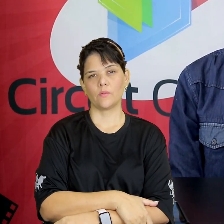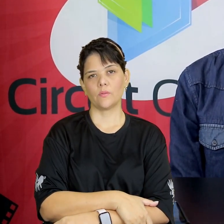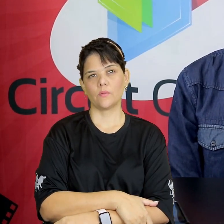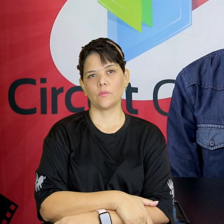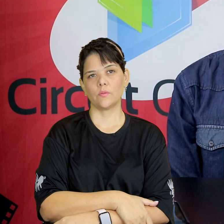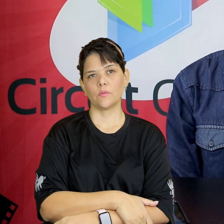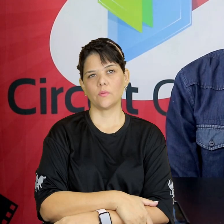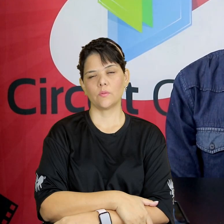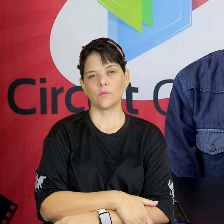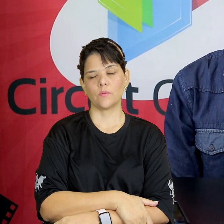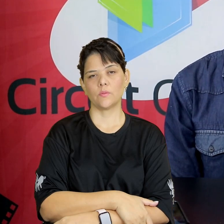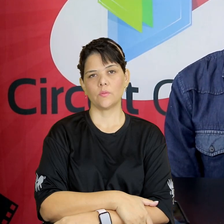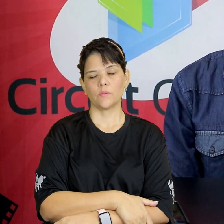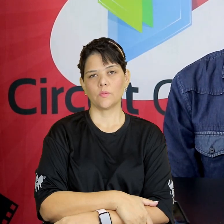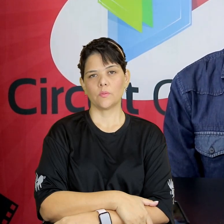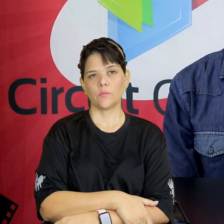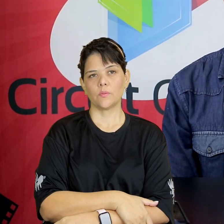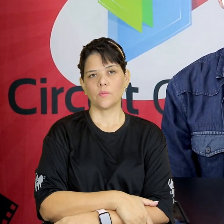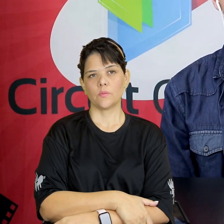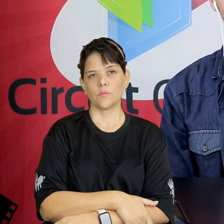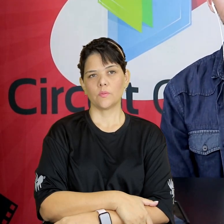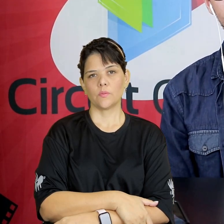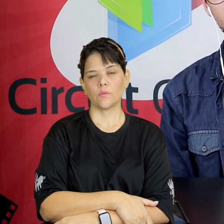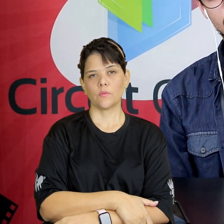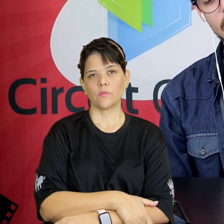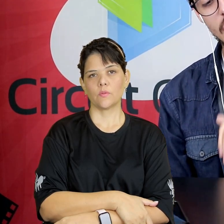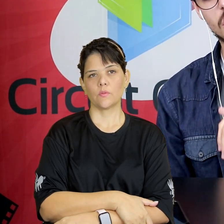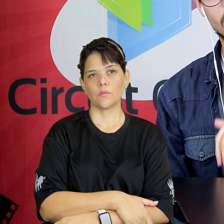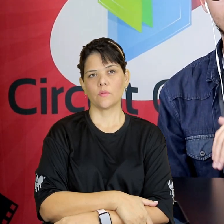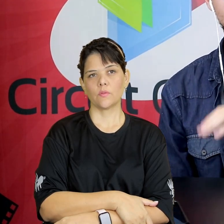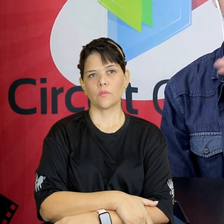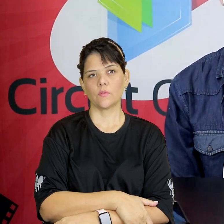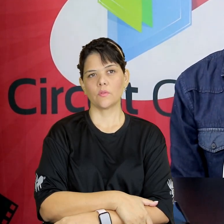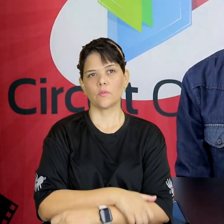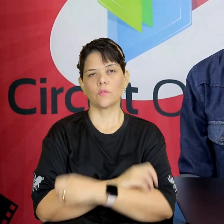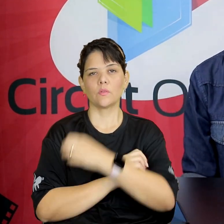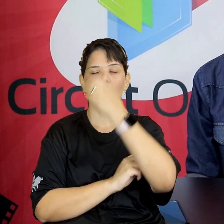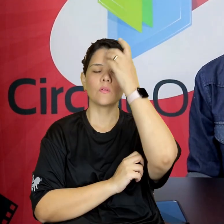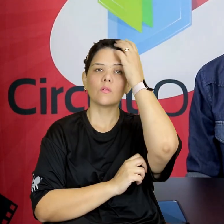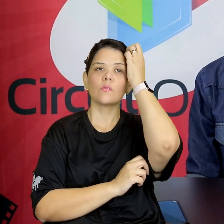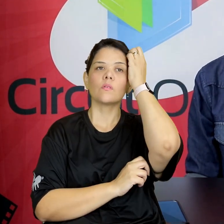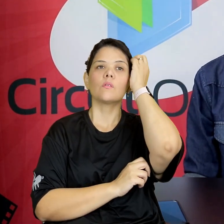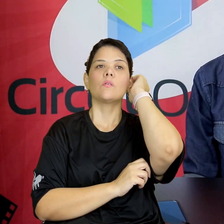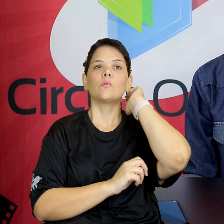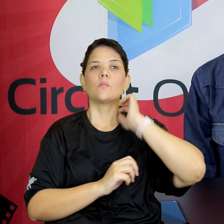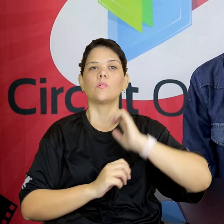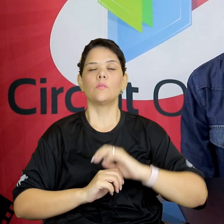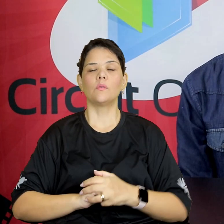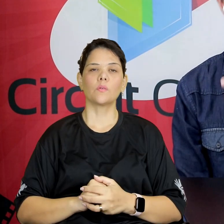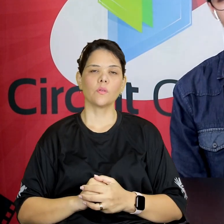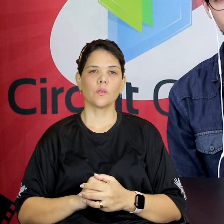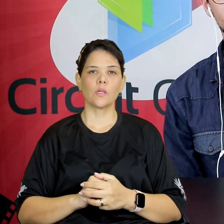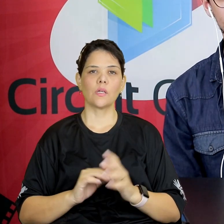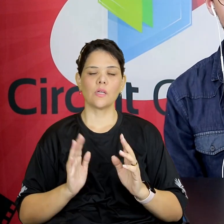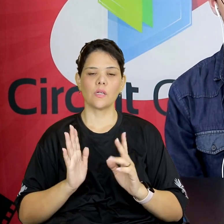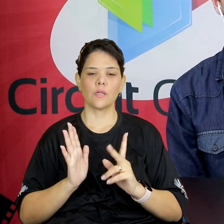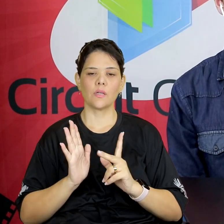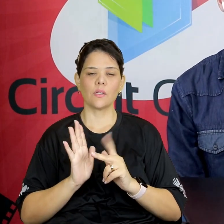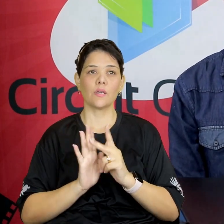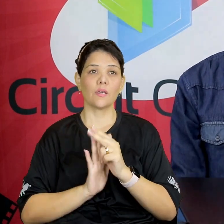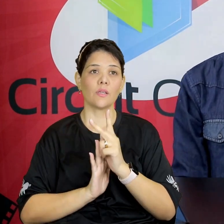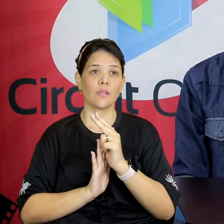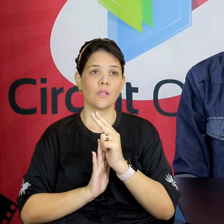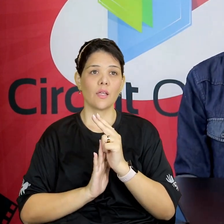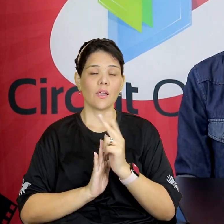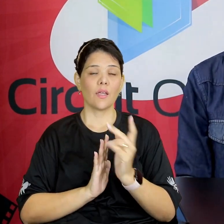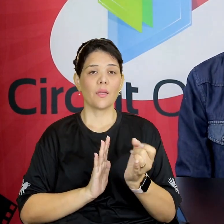muito parte dessa tarefa de edição é colocar tudo de um jeito tão suave que a pessoa não perceba.